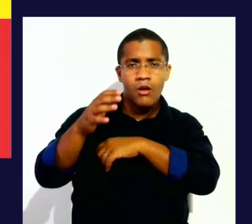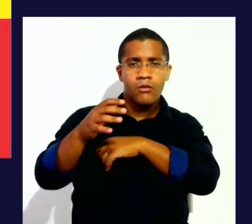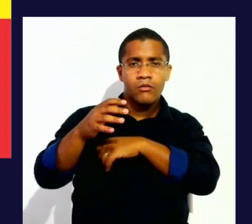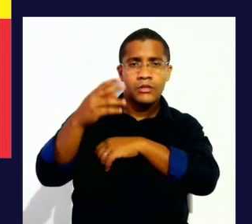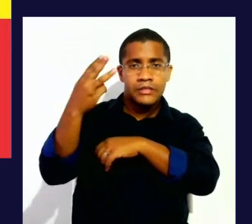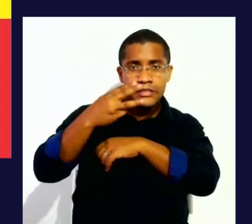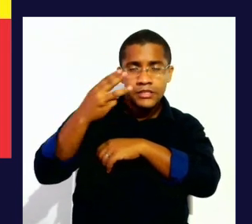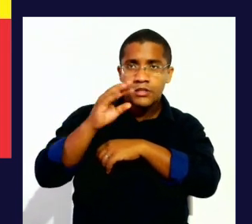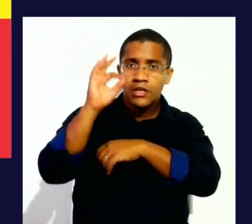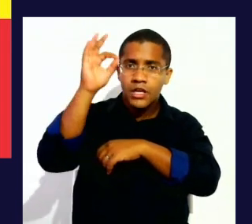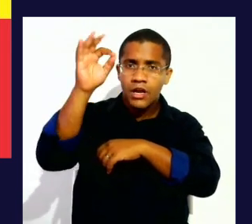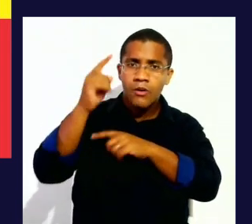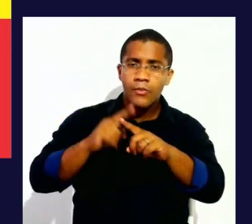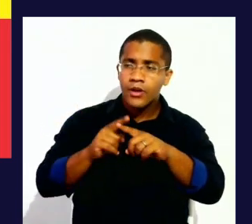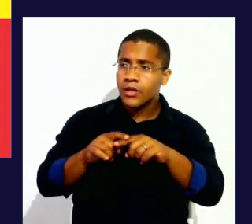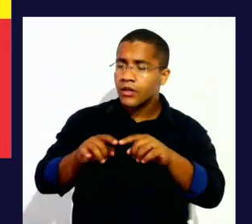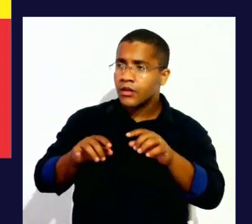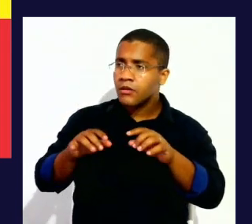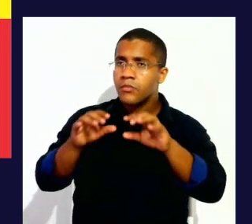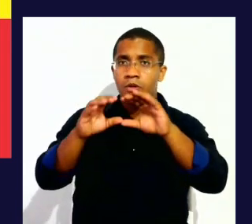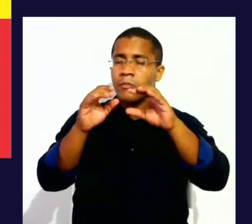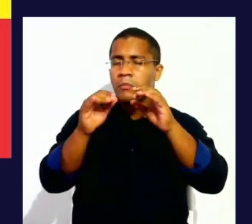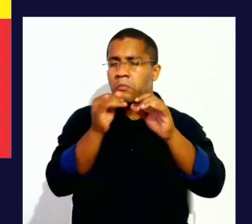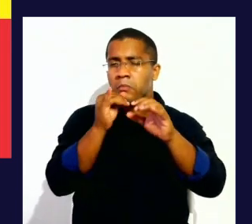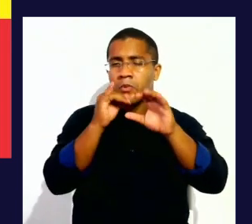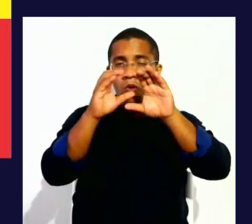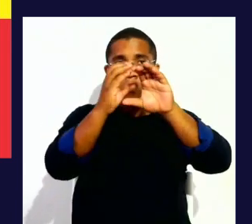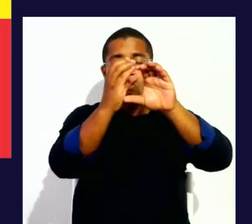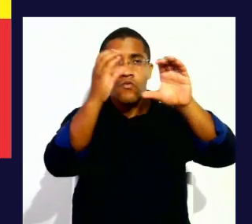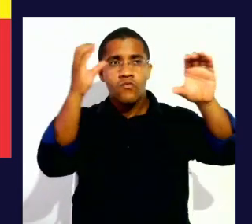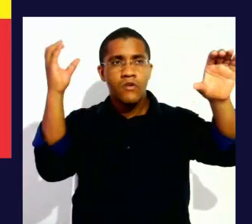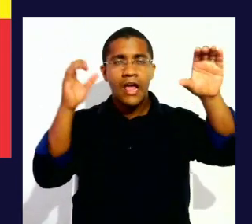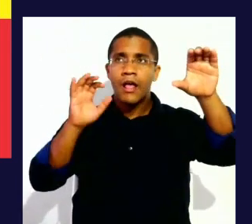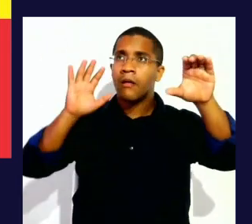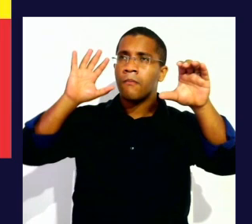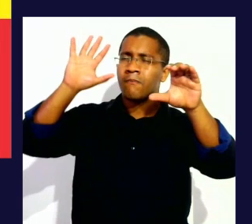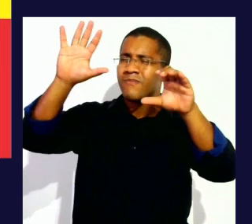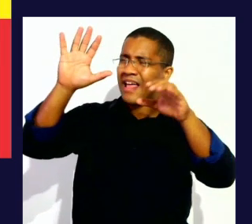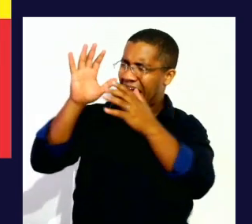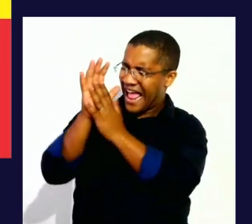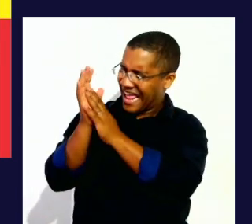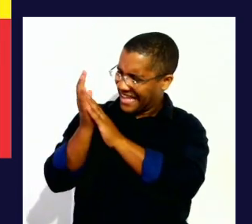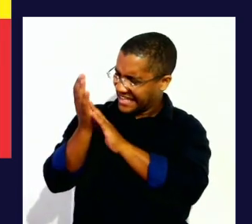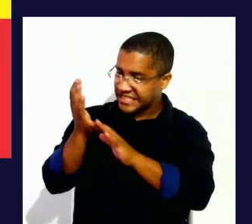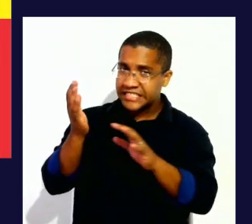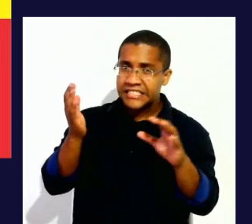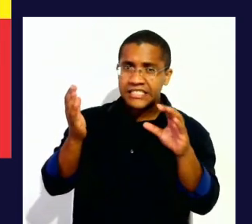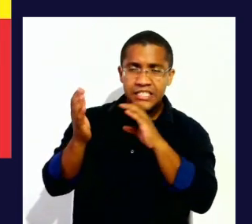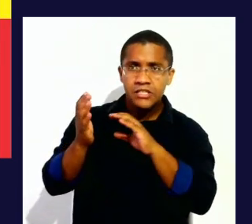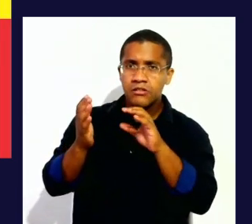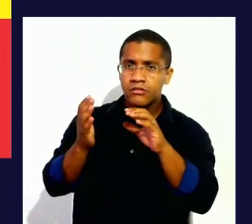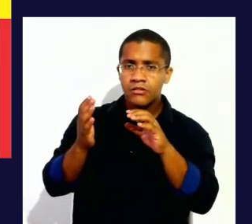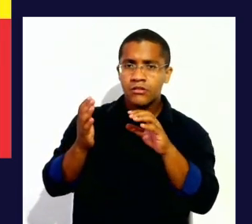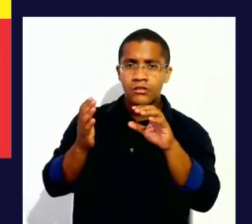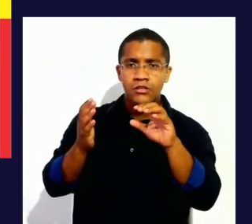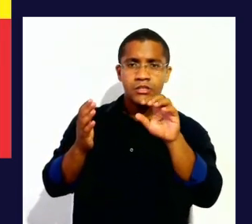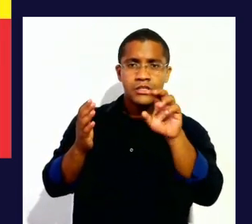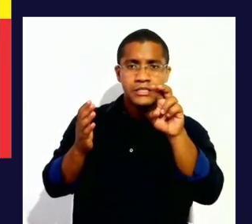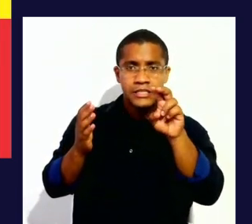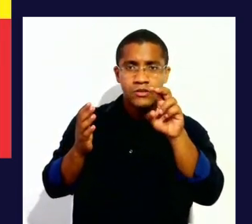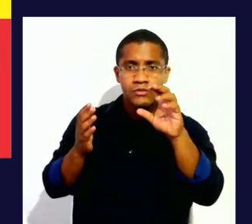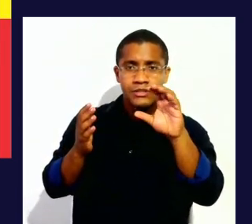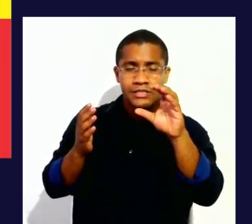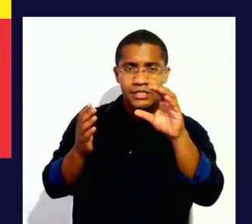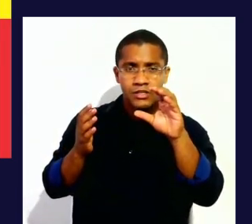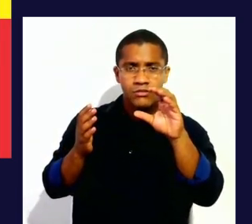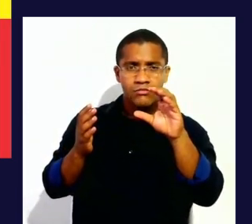do contato com essas tubulações, né? E esse contato ele pode ser aí de 5 segundos ou